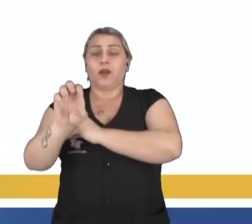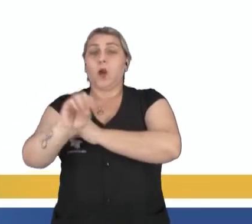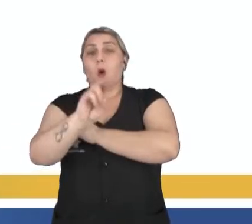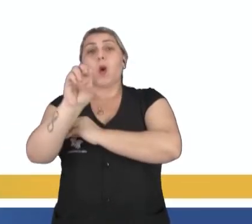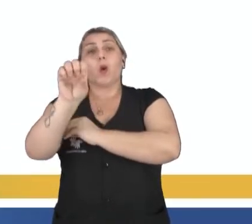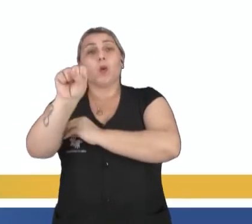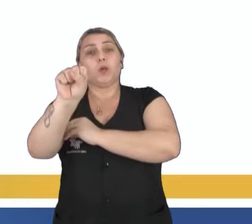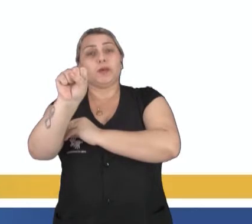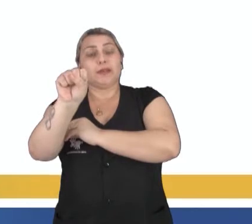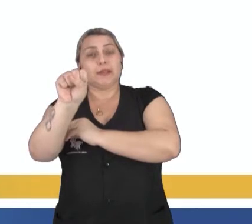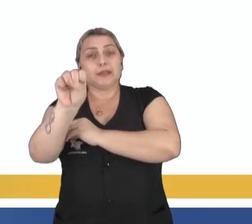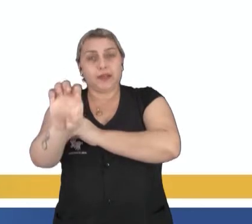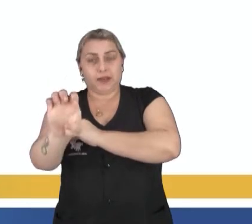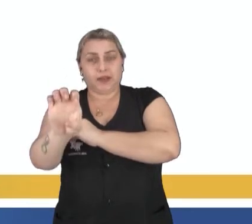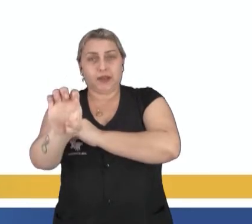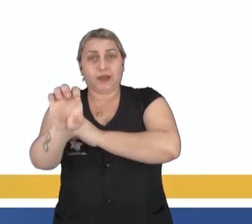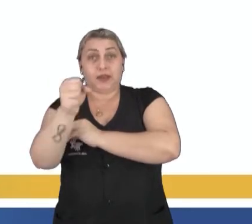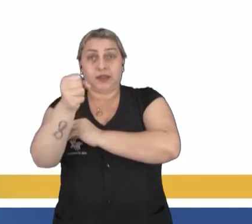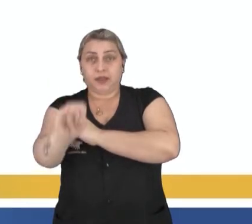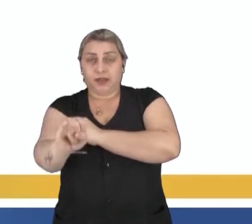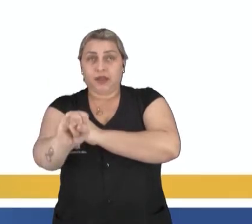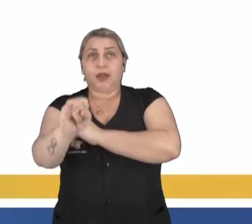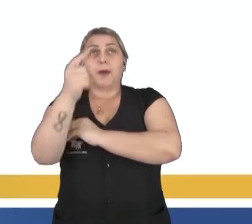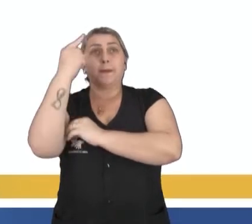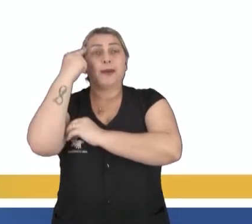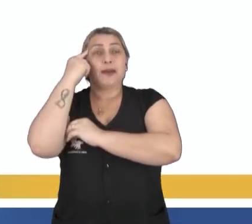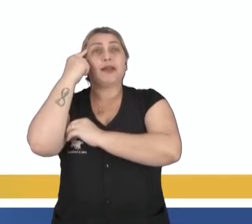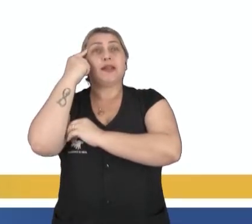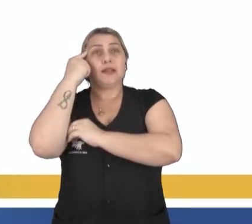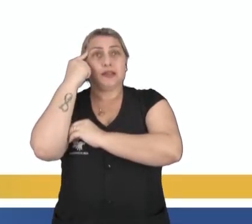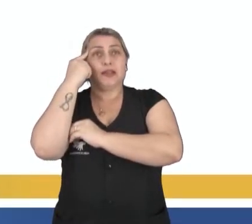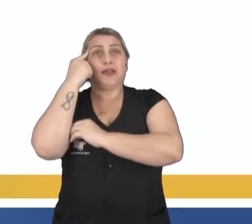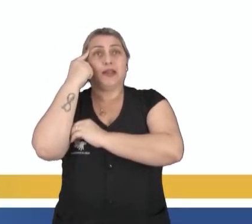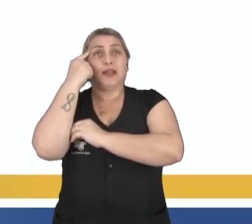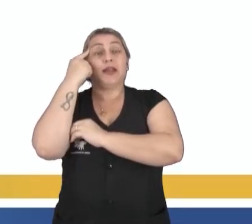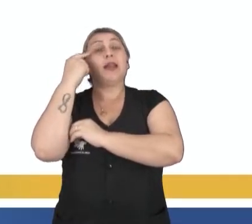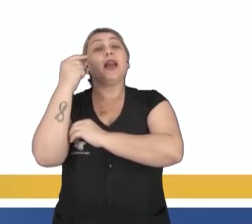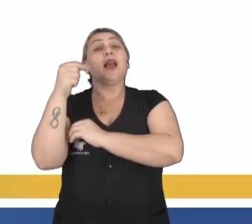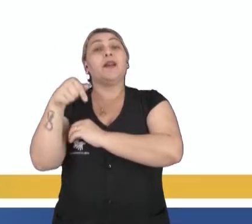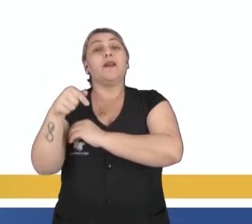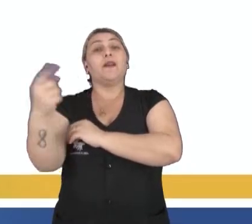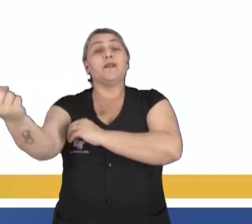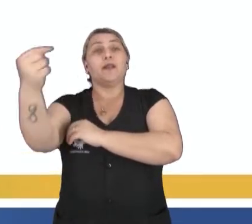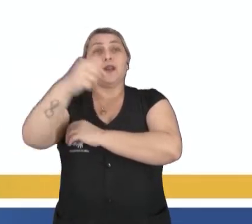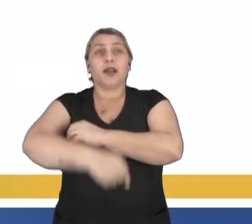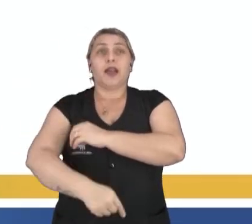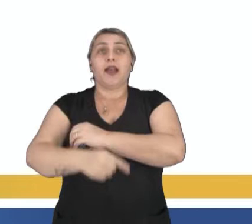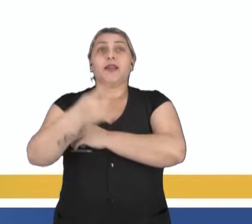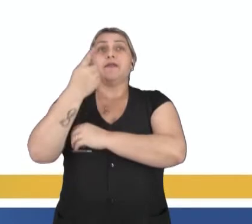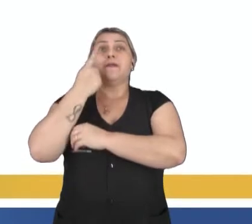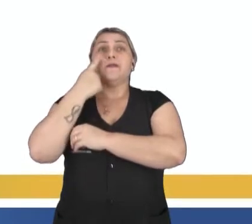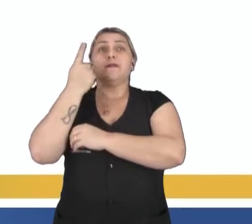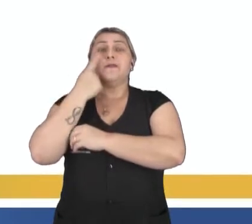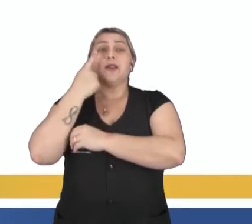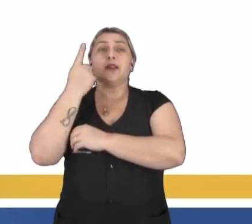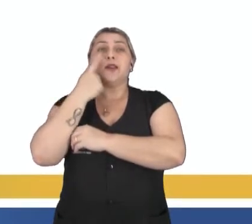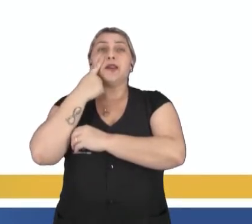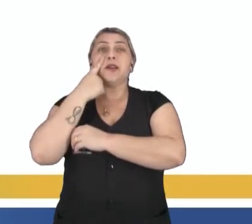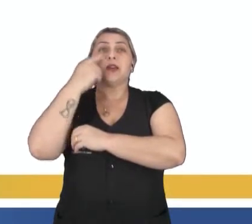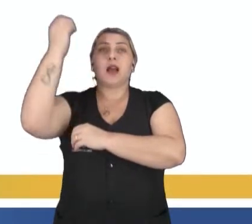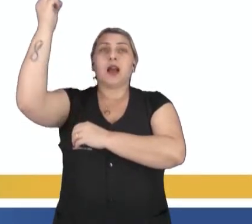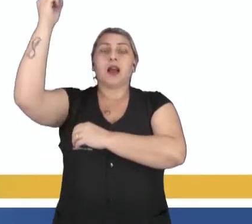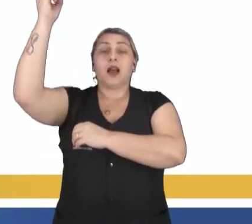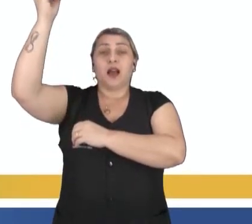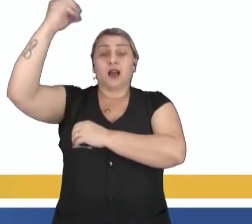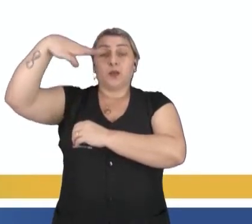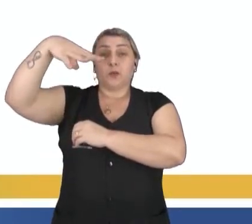se, tá? Que pensei que ele viesse, ou veja se as luzes são apagadas. Então, ela pode iniciar por